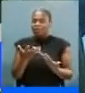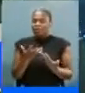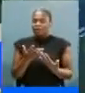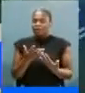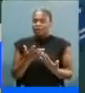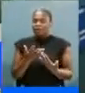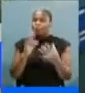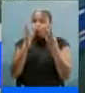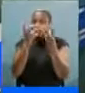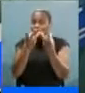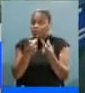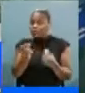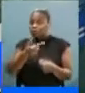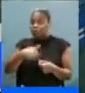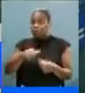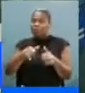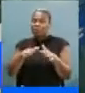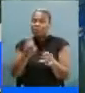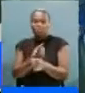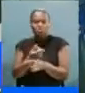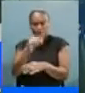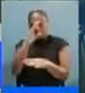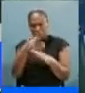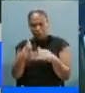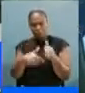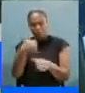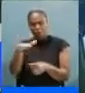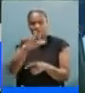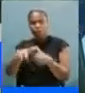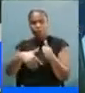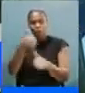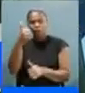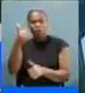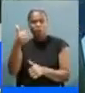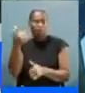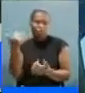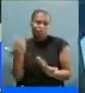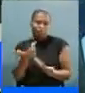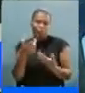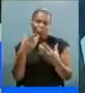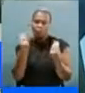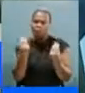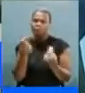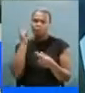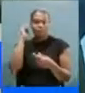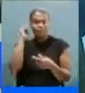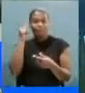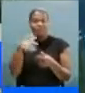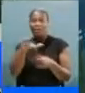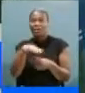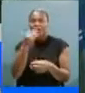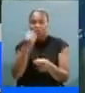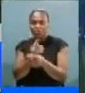exiguidade do nosso orçamento, mas as coisas têm corrido da melhor forma e com melhoramentos e ganhos substanciais. No domínio